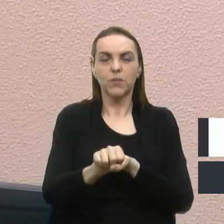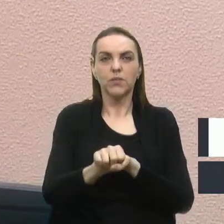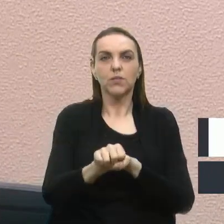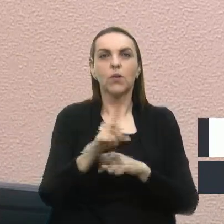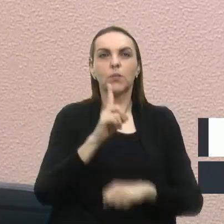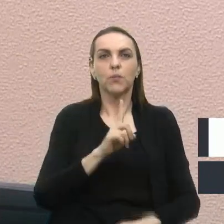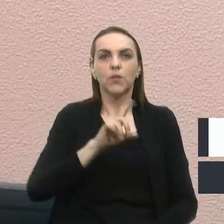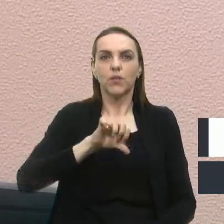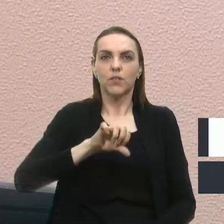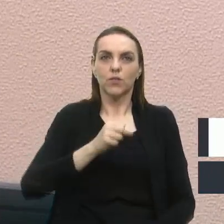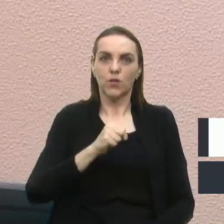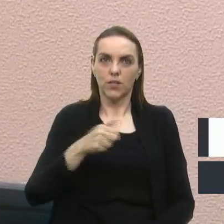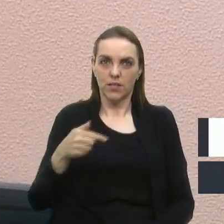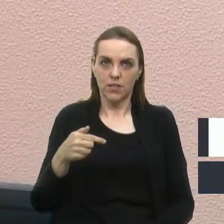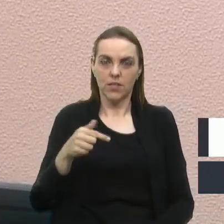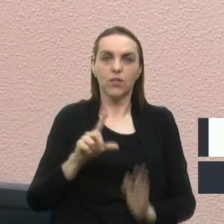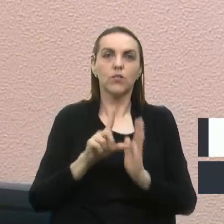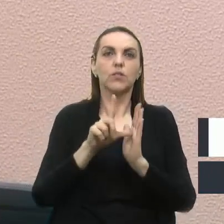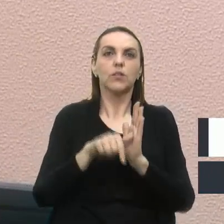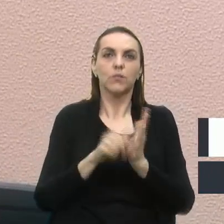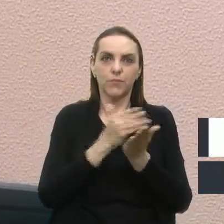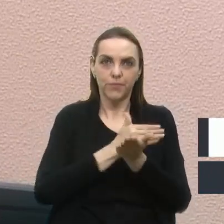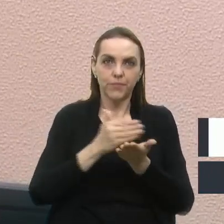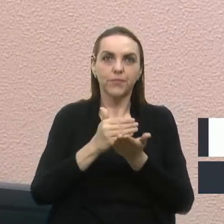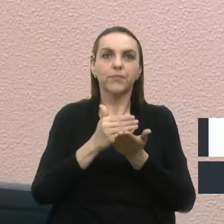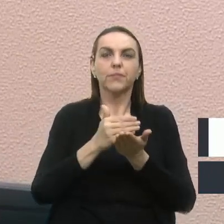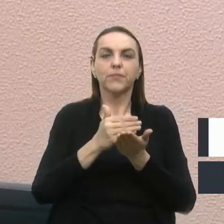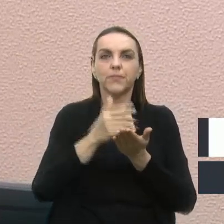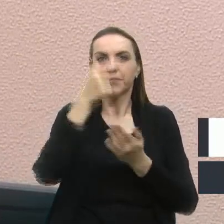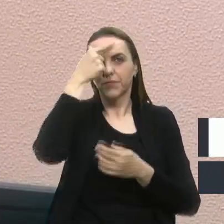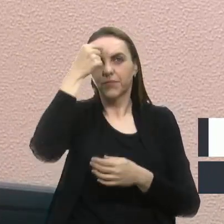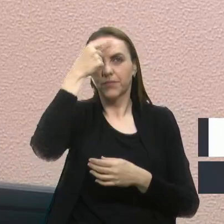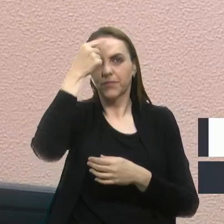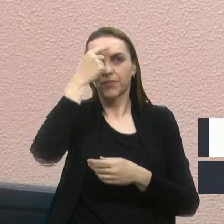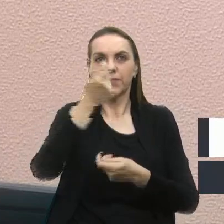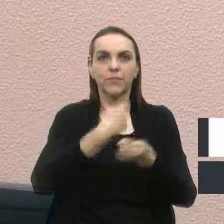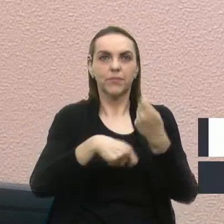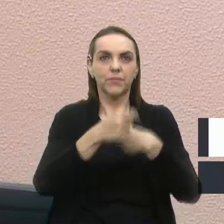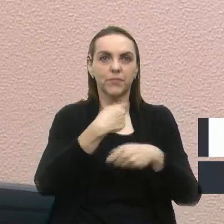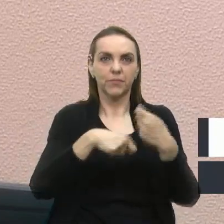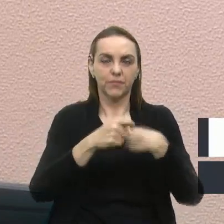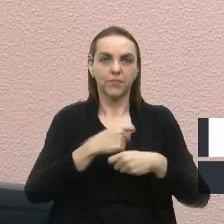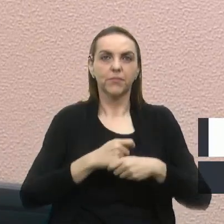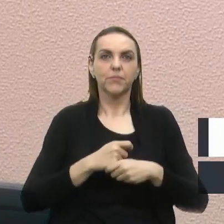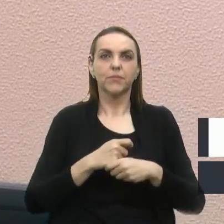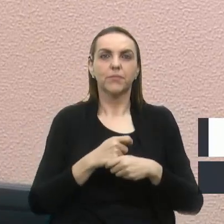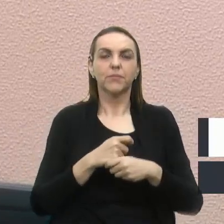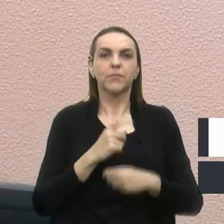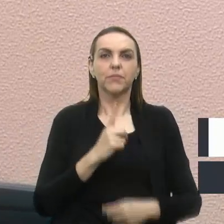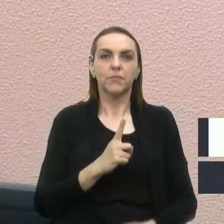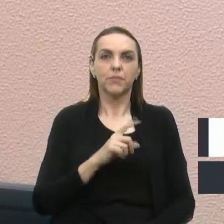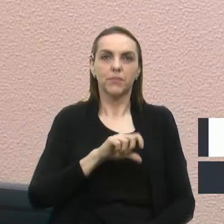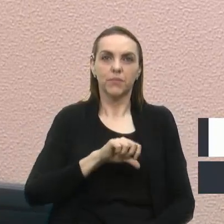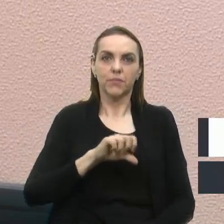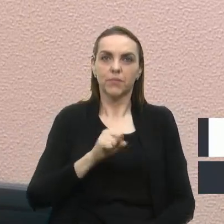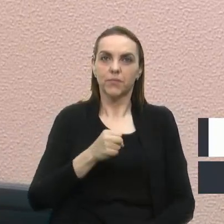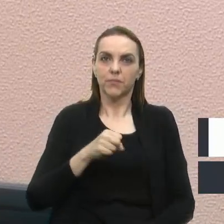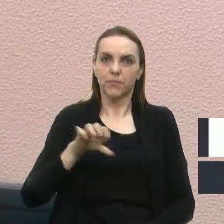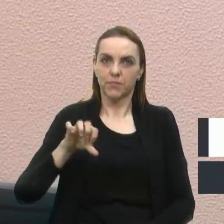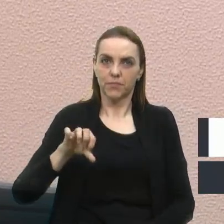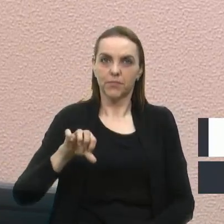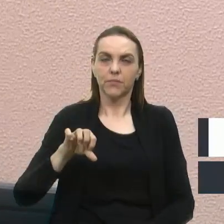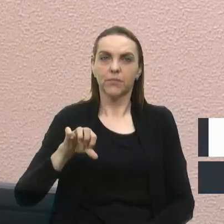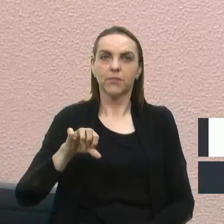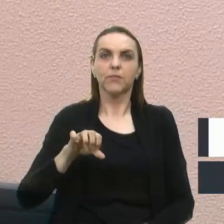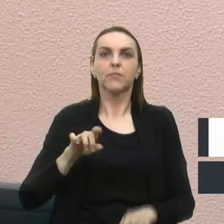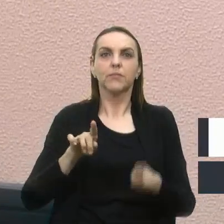1987. Após, iniciou a sua graduação em Administração de Empresas no ano de 1989, formando-se